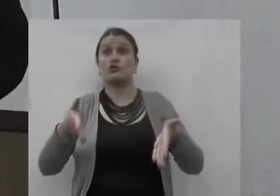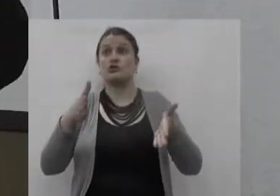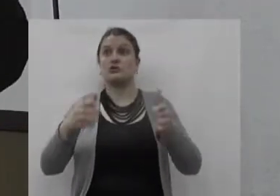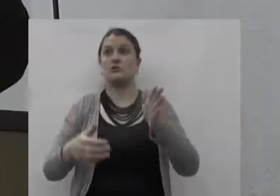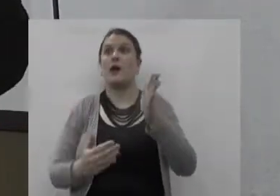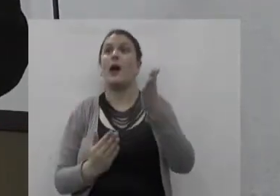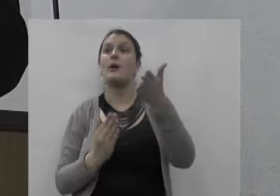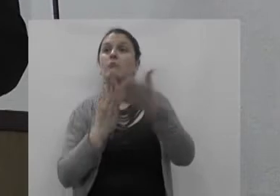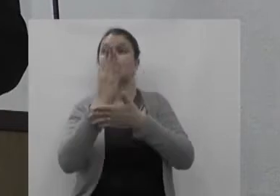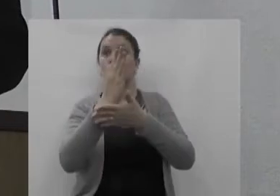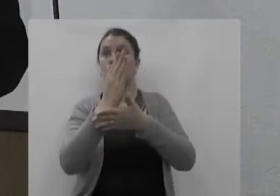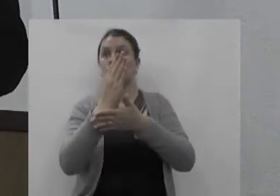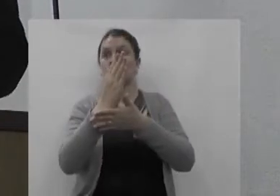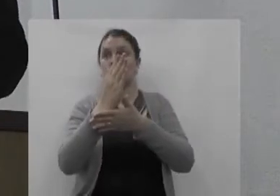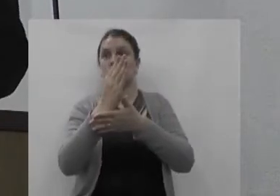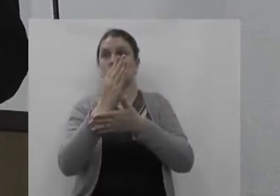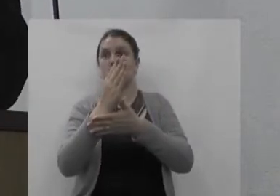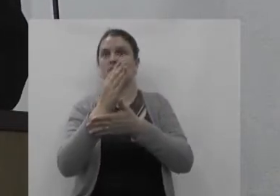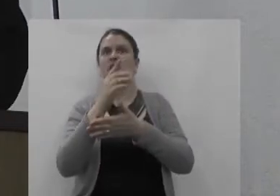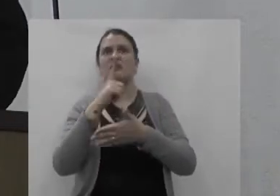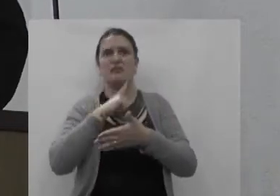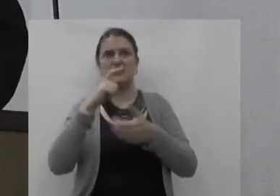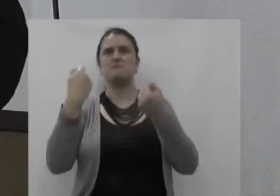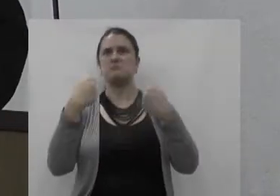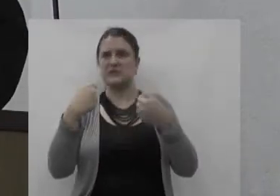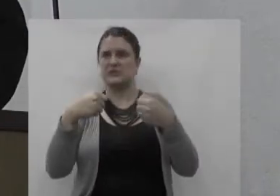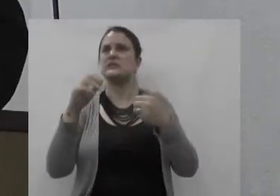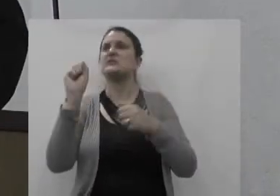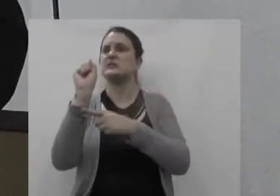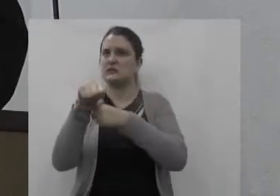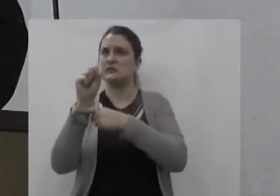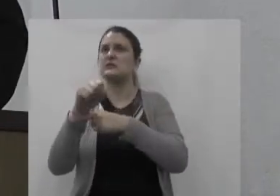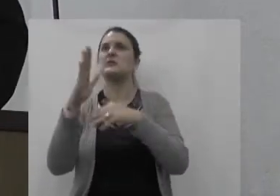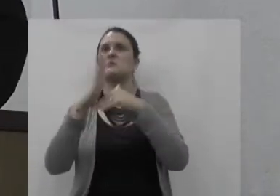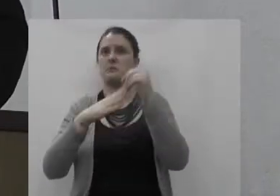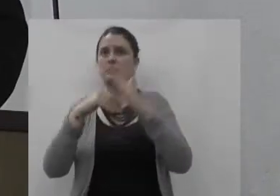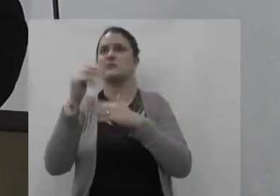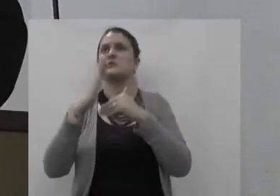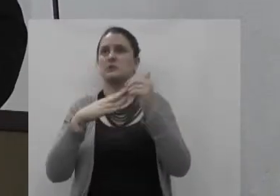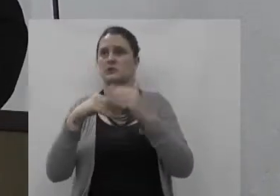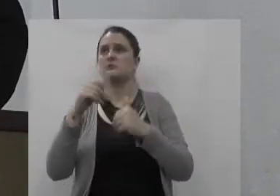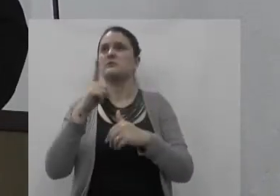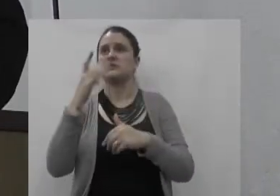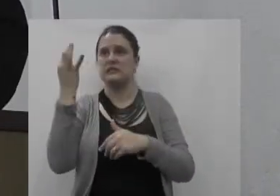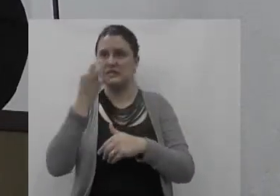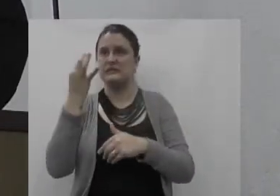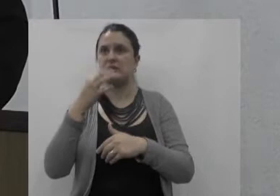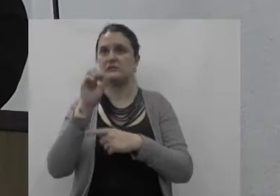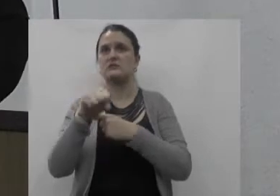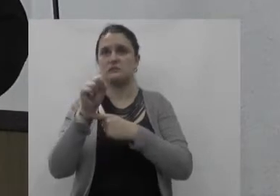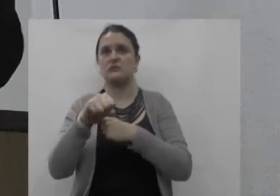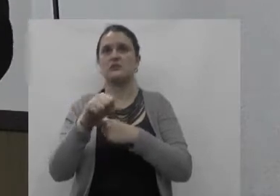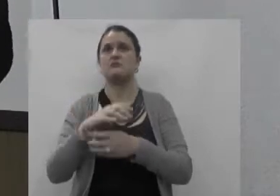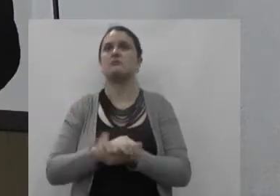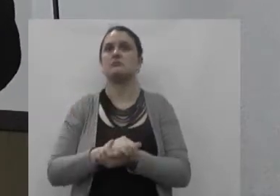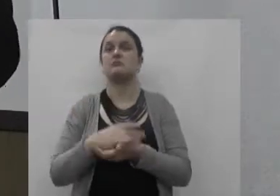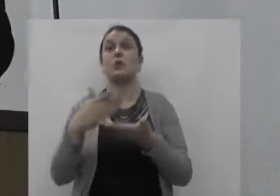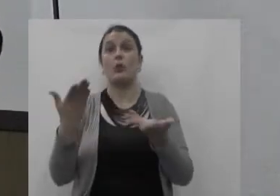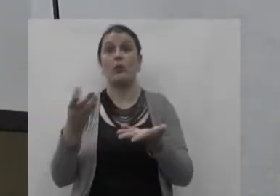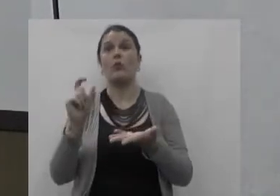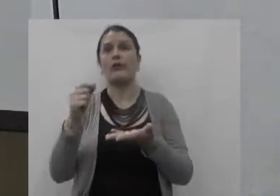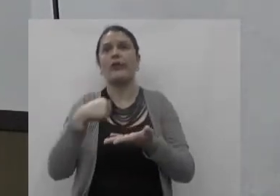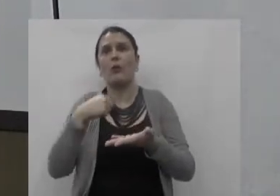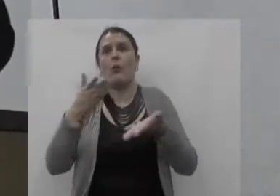e para os senhores e senhoras, ela tem que ser colocada em prática? Com certeza. É isso que eu